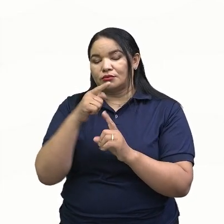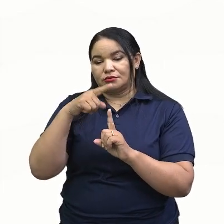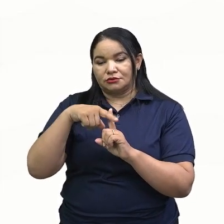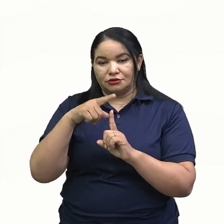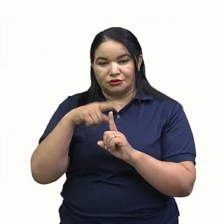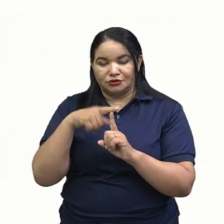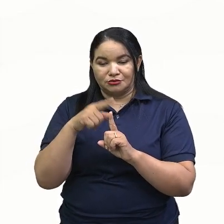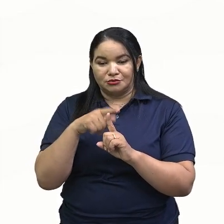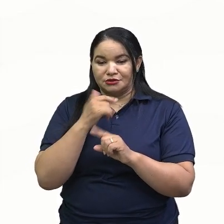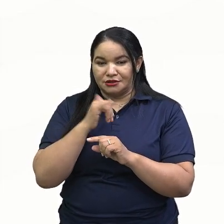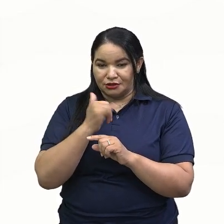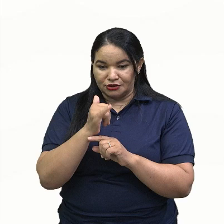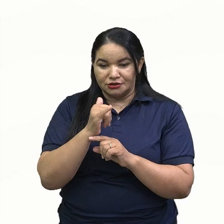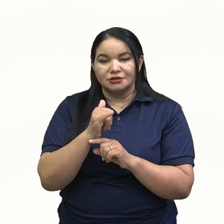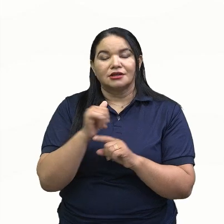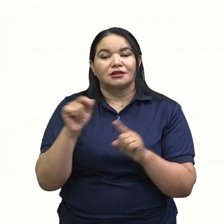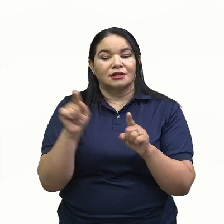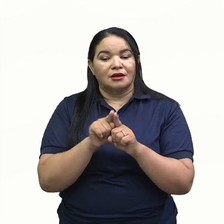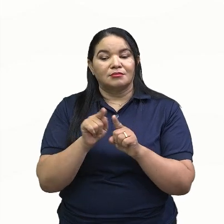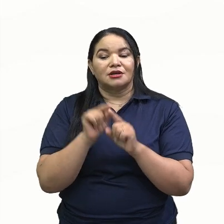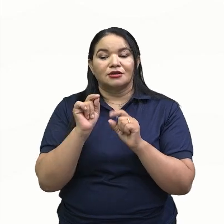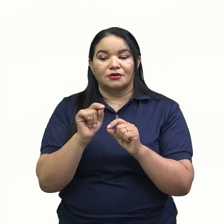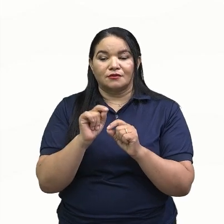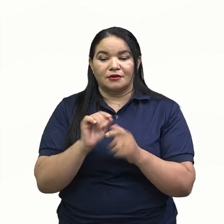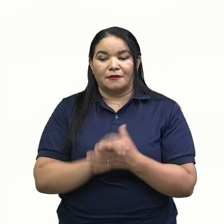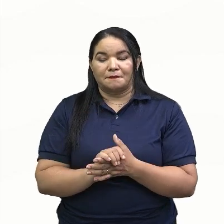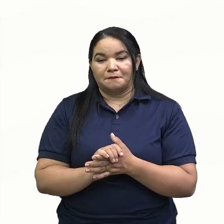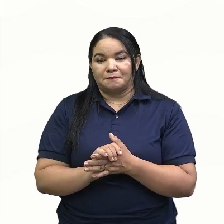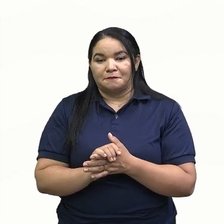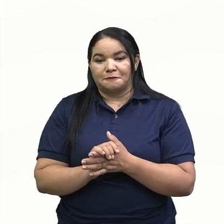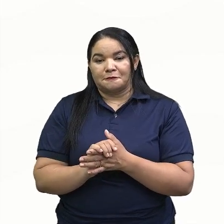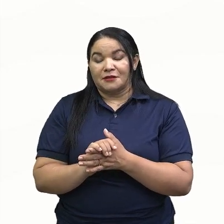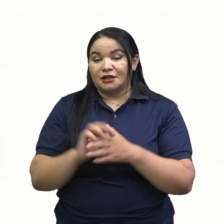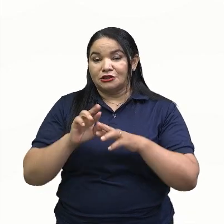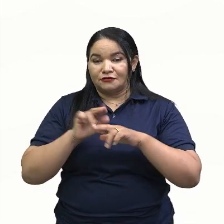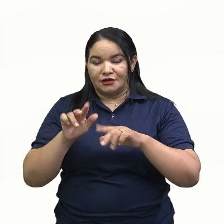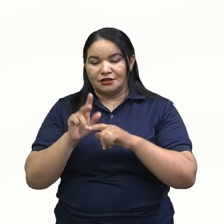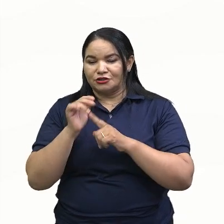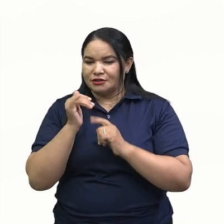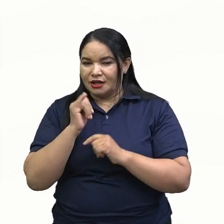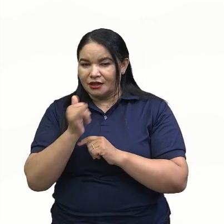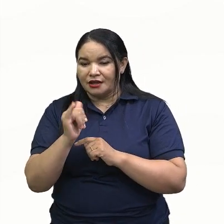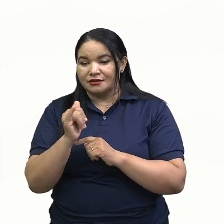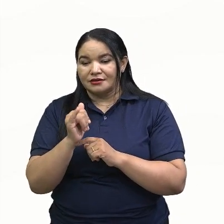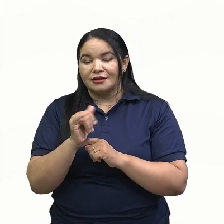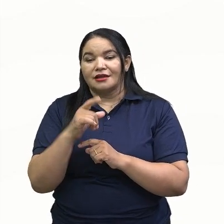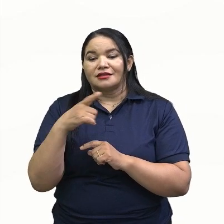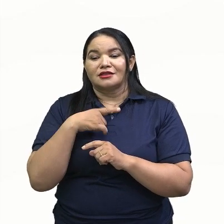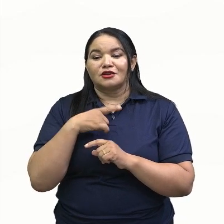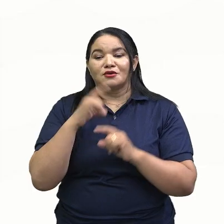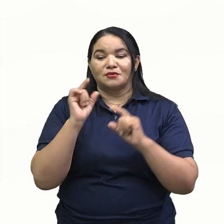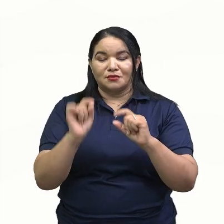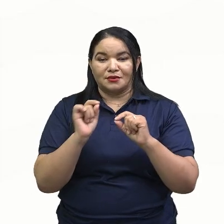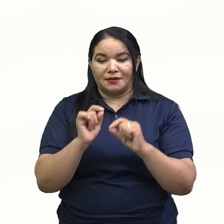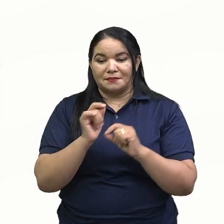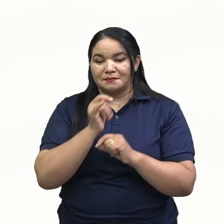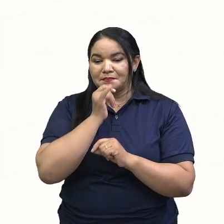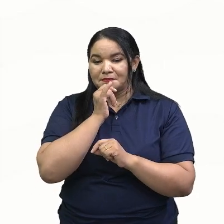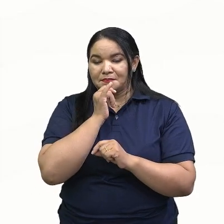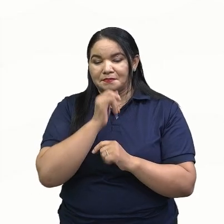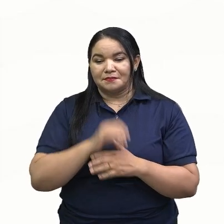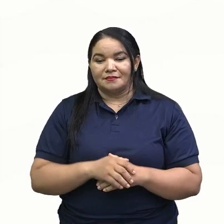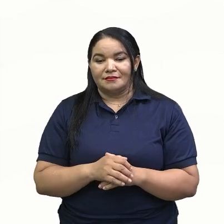de energia que não é a elétrica. Aí temos os seguintes